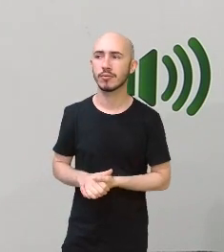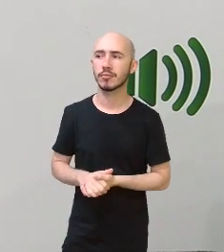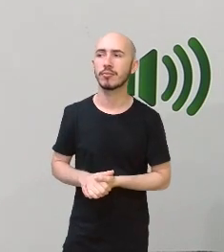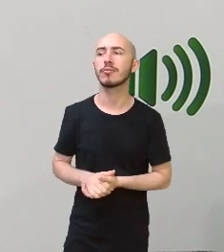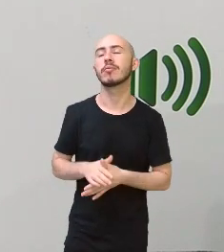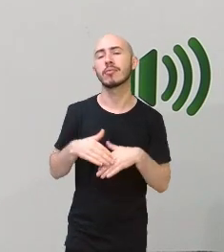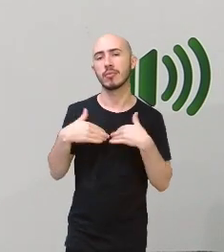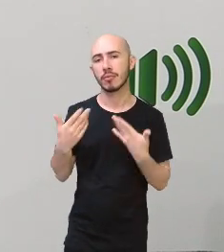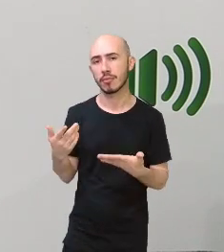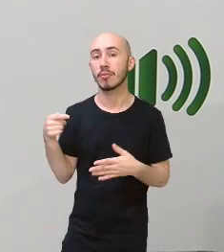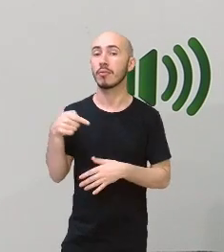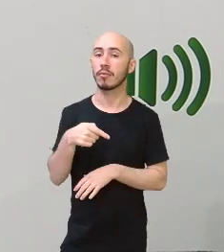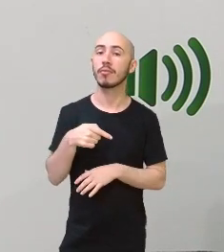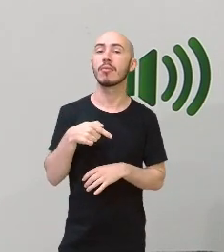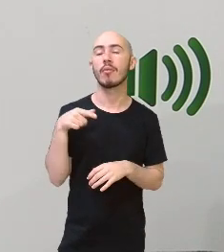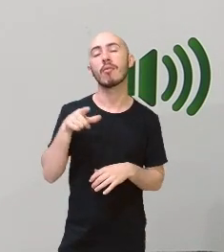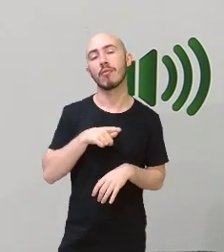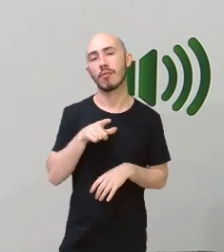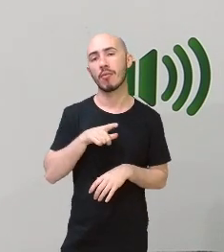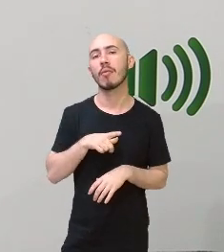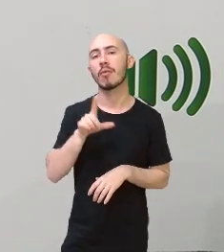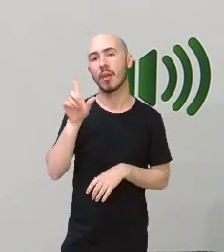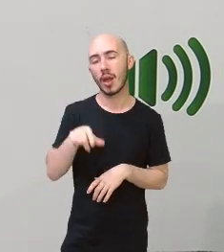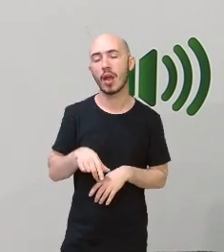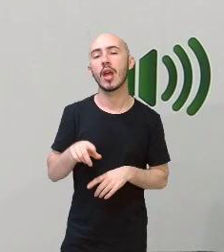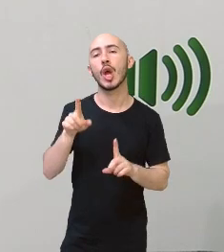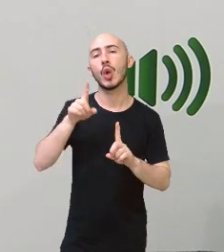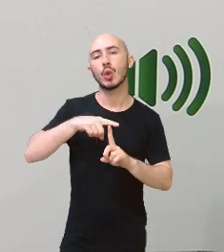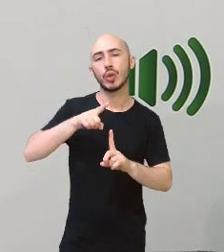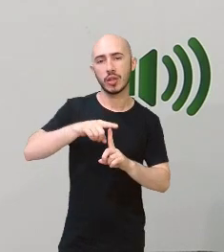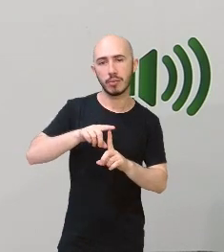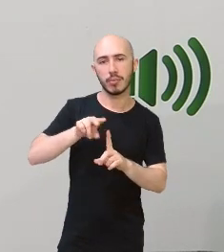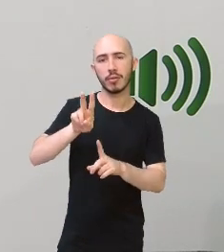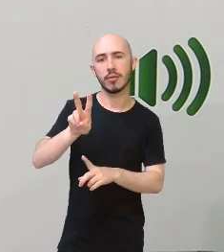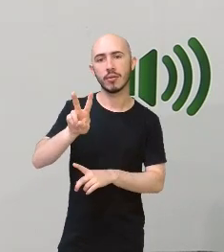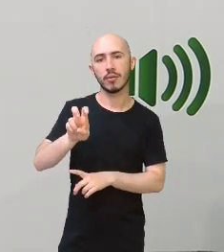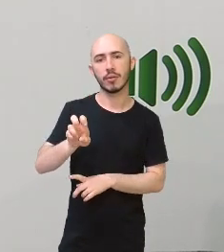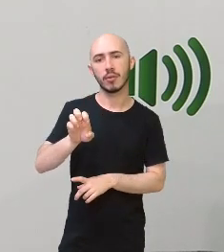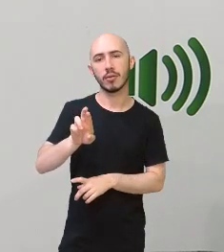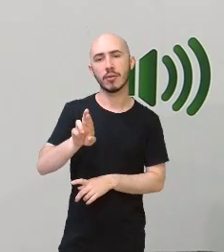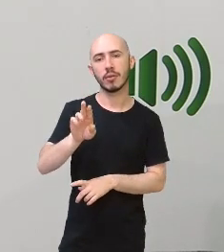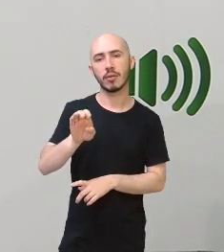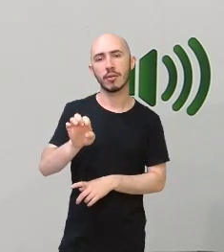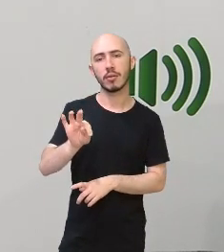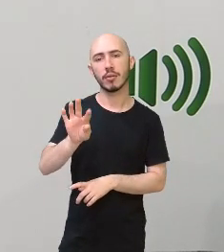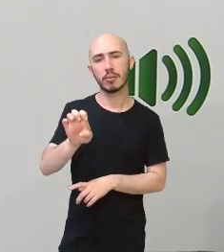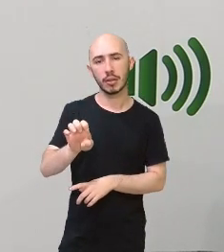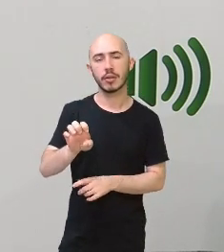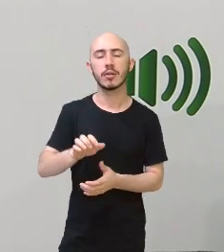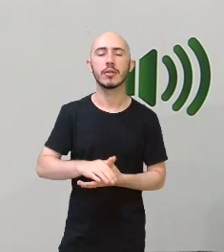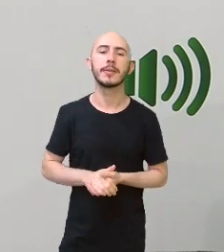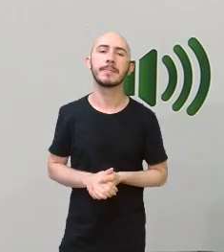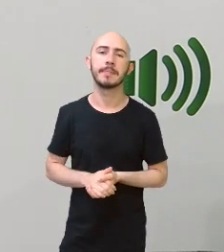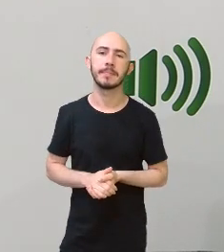Então, ali, naquele local, ele é chamado de verbete, ok?